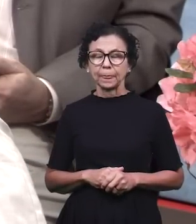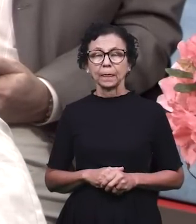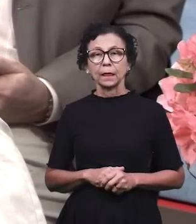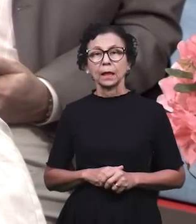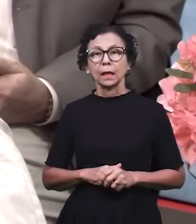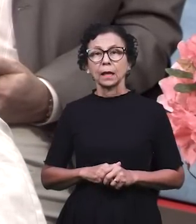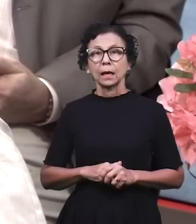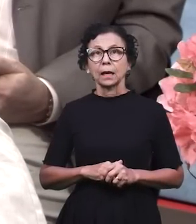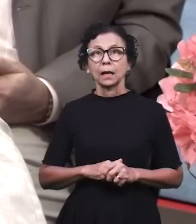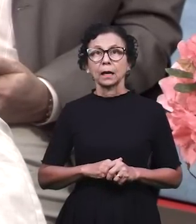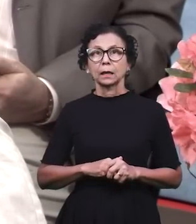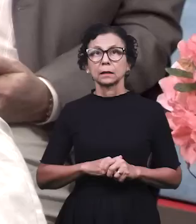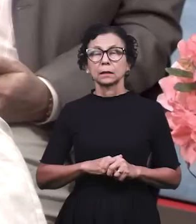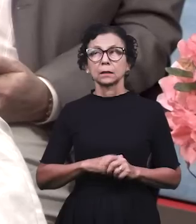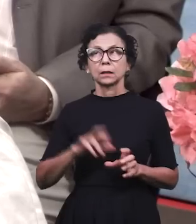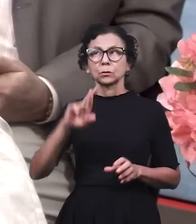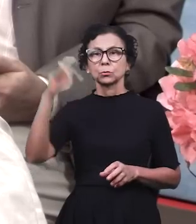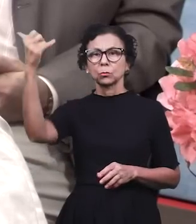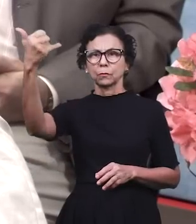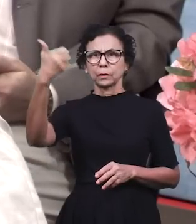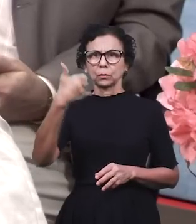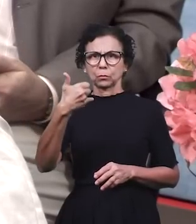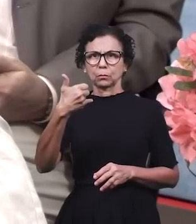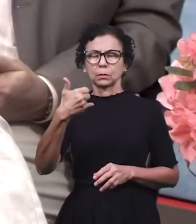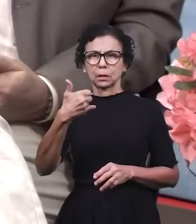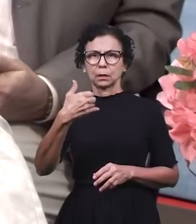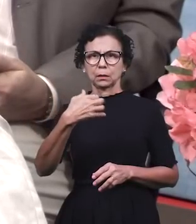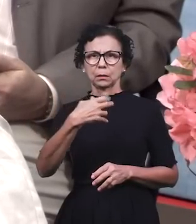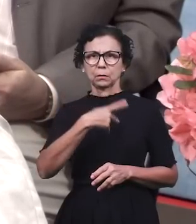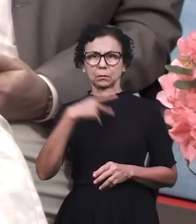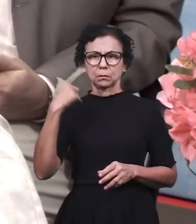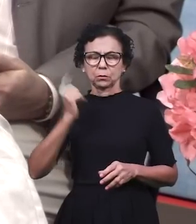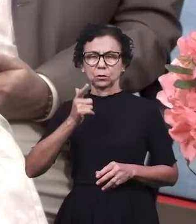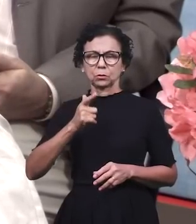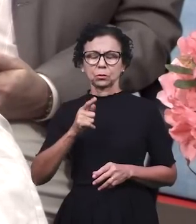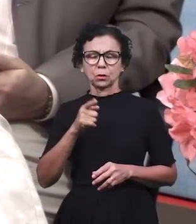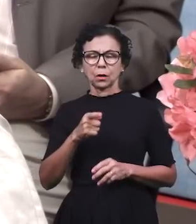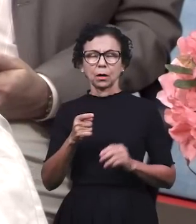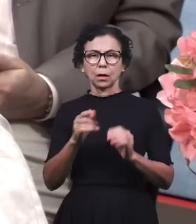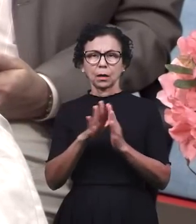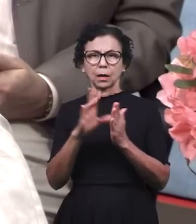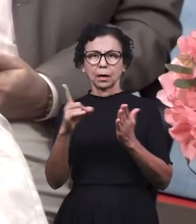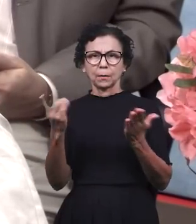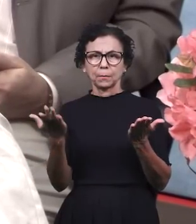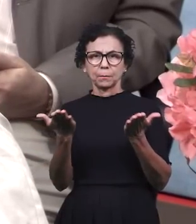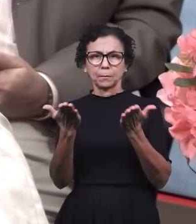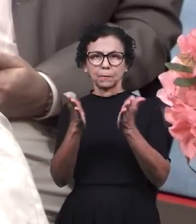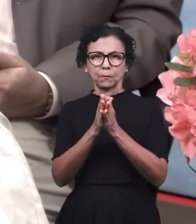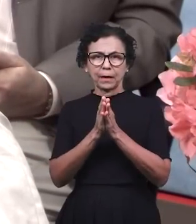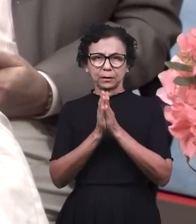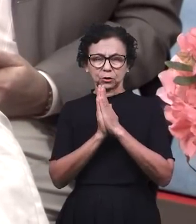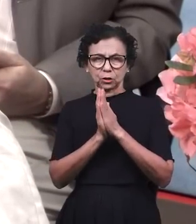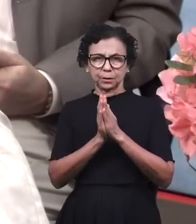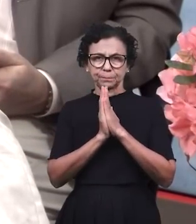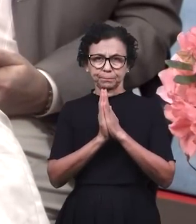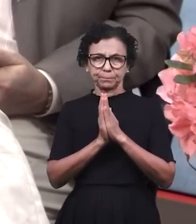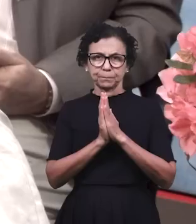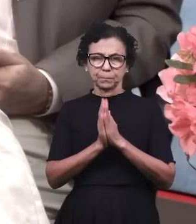esta a mensagem. Aí, fechou a palavra. Agora você vai